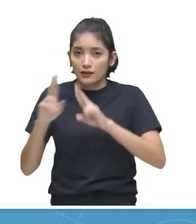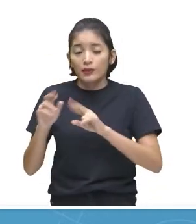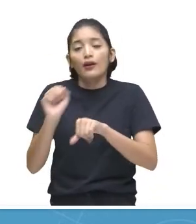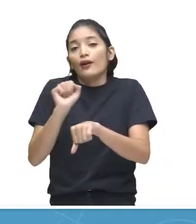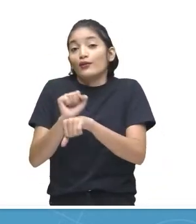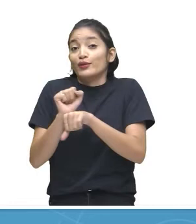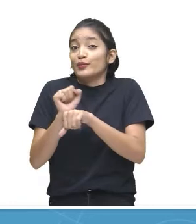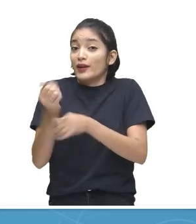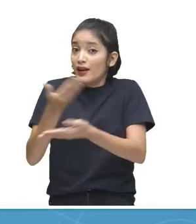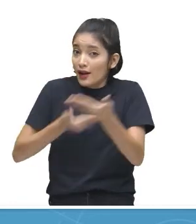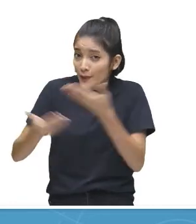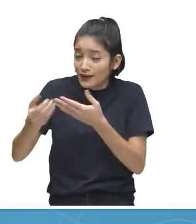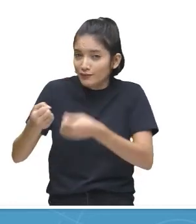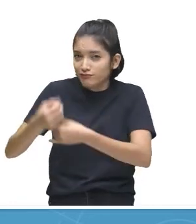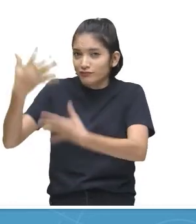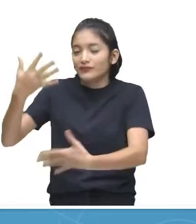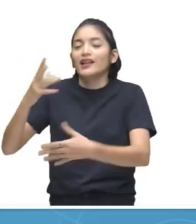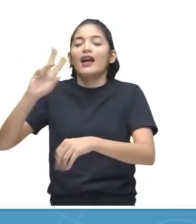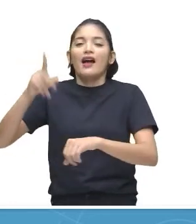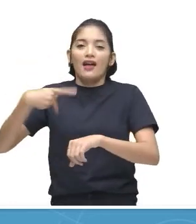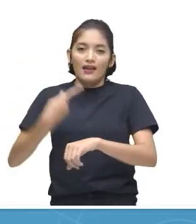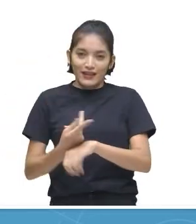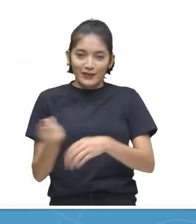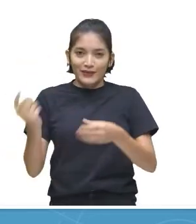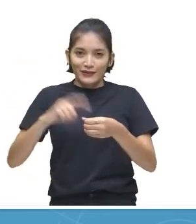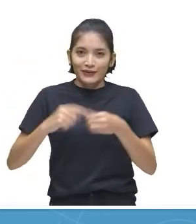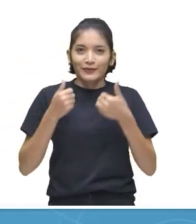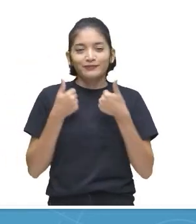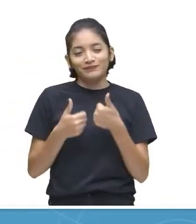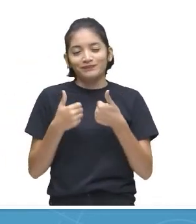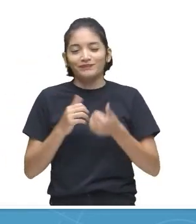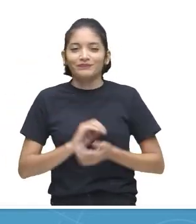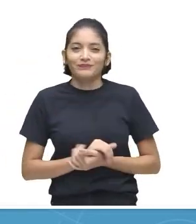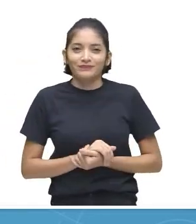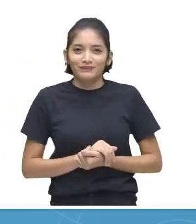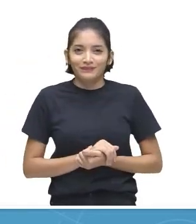aguardando a participação de vocês no chat e daqui a pouco a gente retorna.